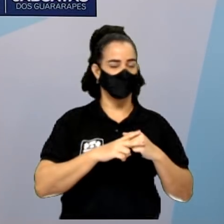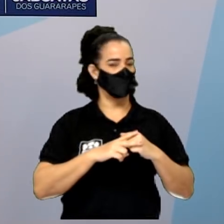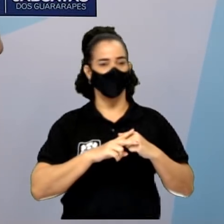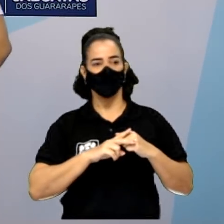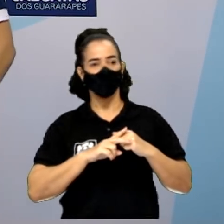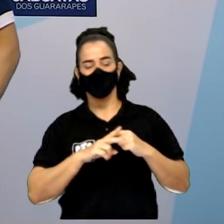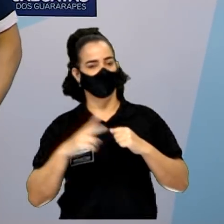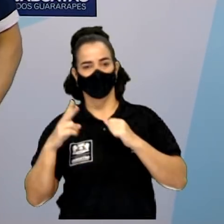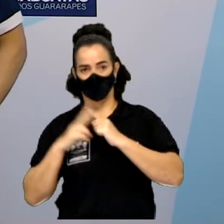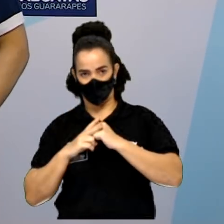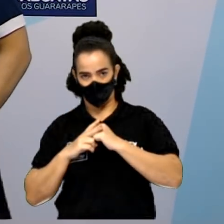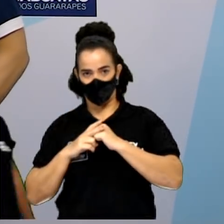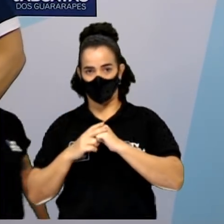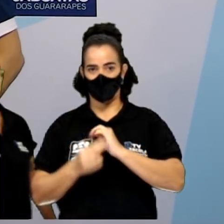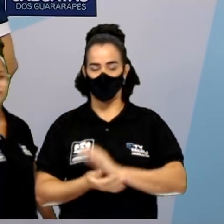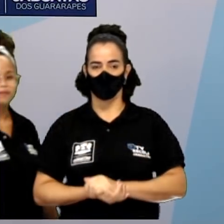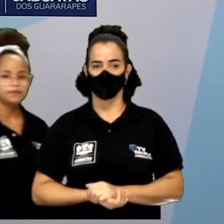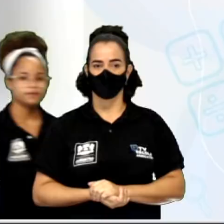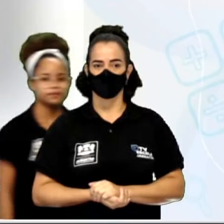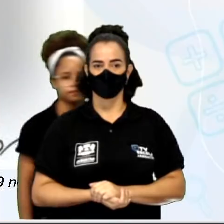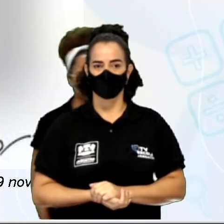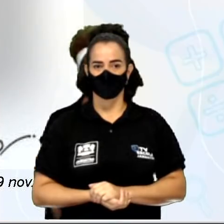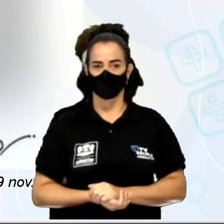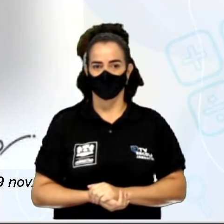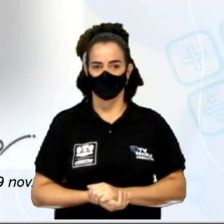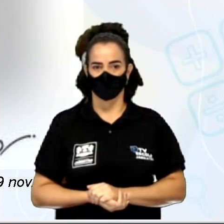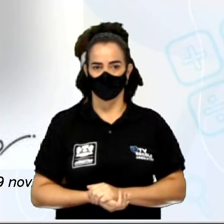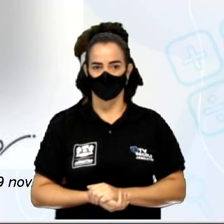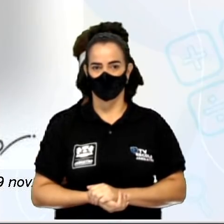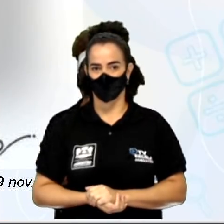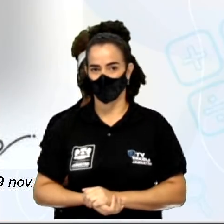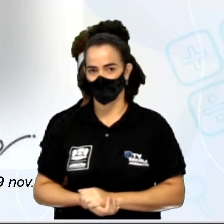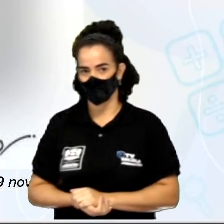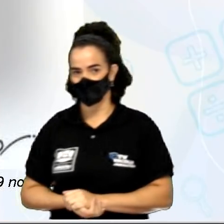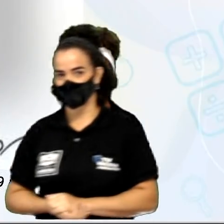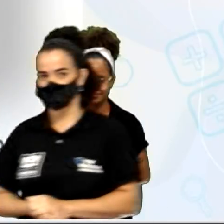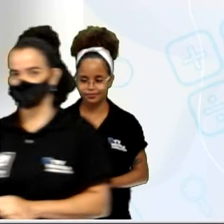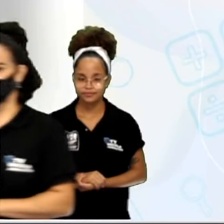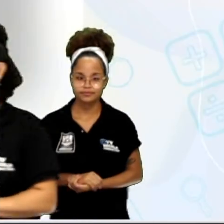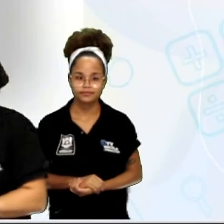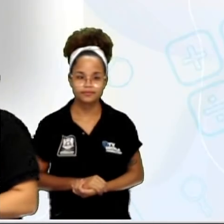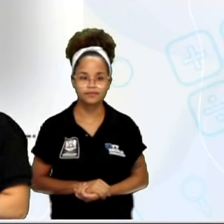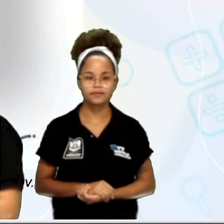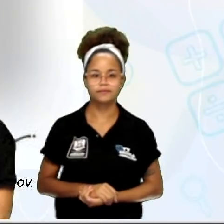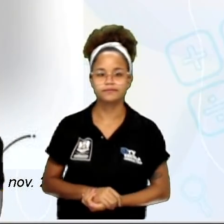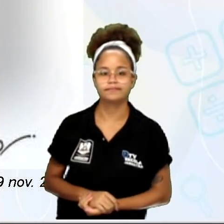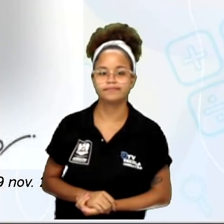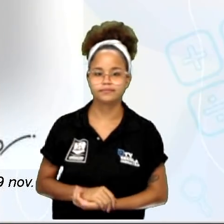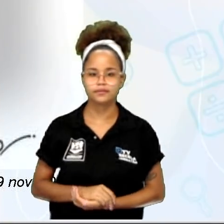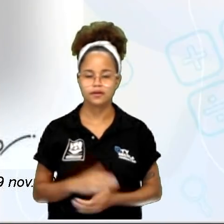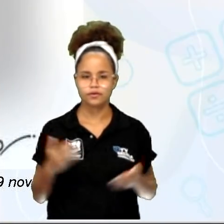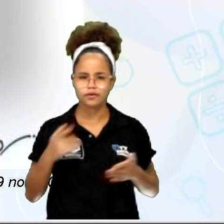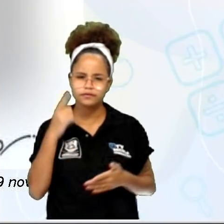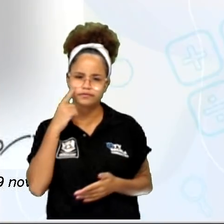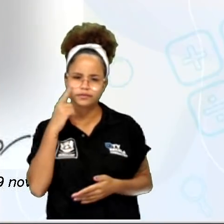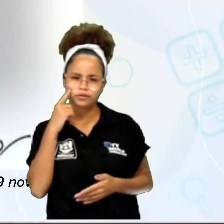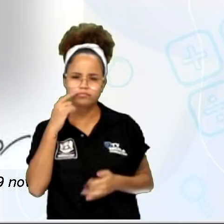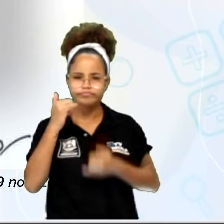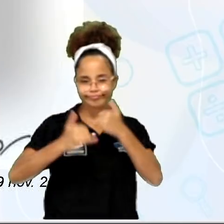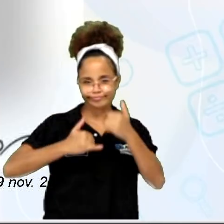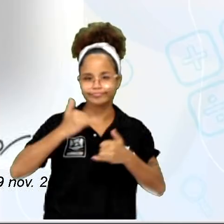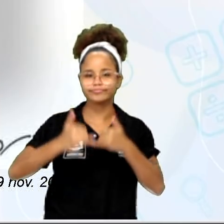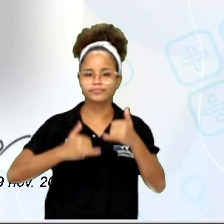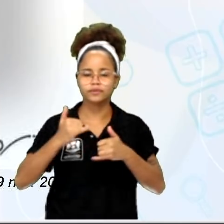aqui conversando. Primeiro ponto da leitura, vamos avaliar o não verbal. Olha o ambiente, a gente vê aqui um jogo